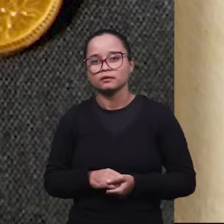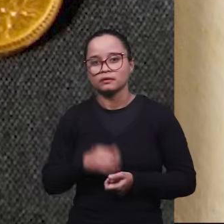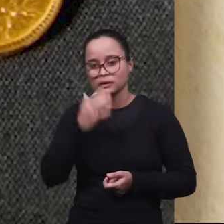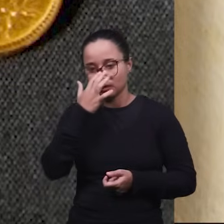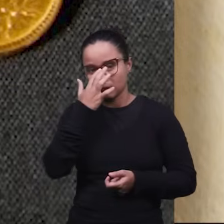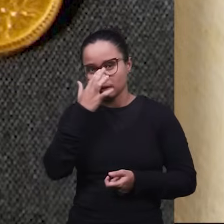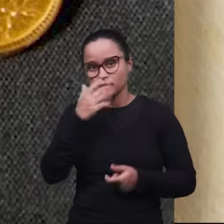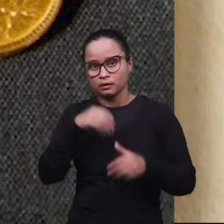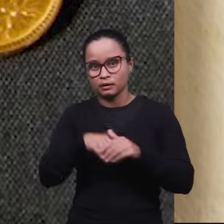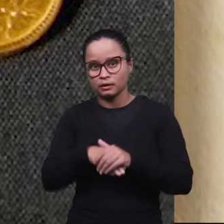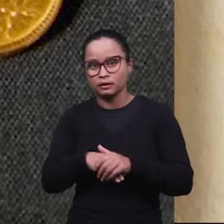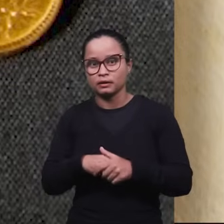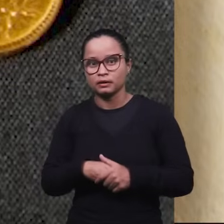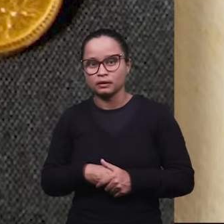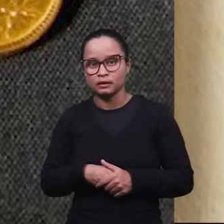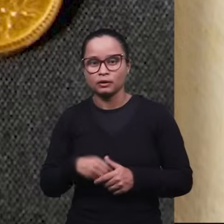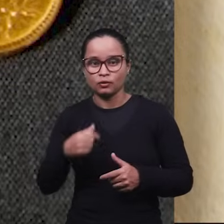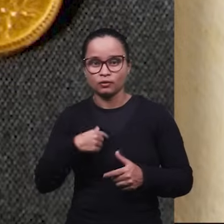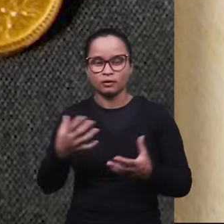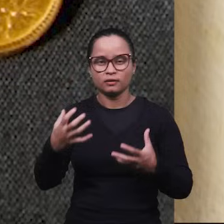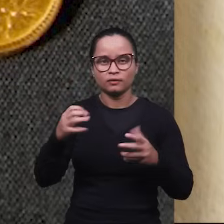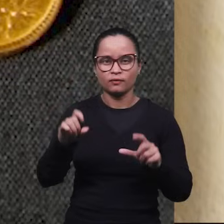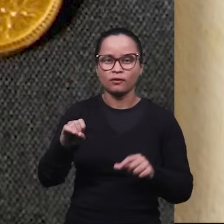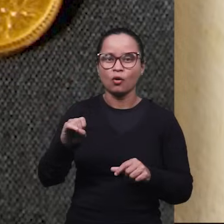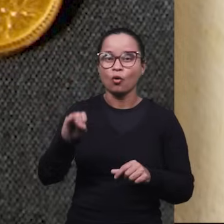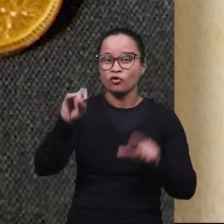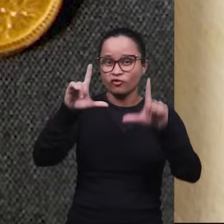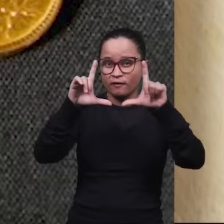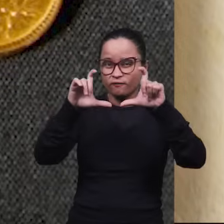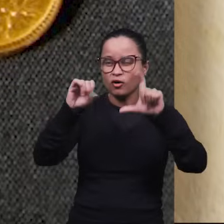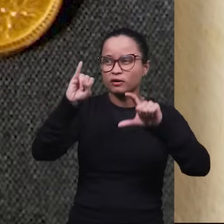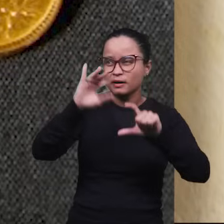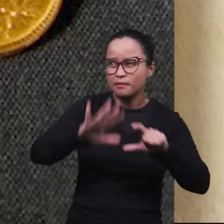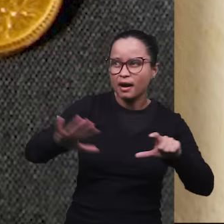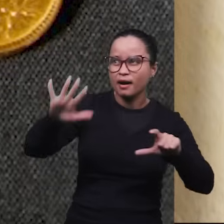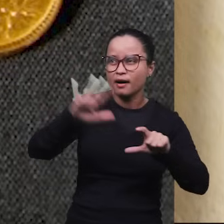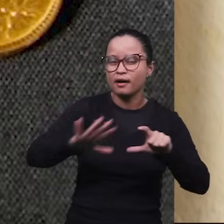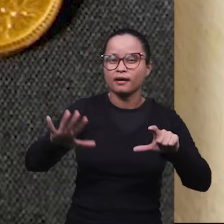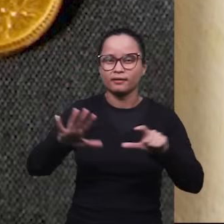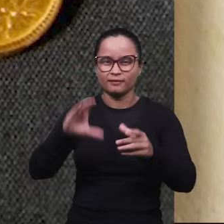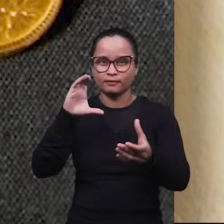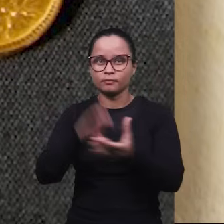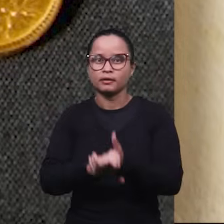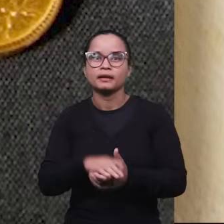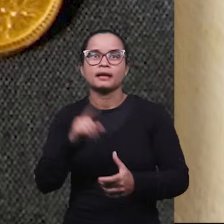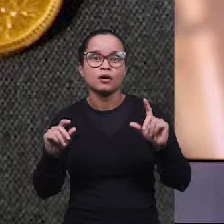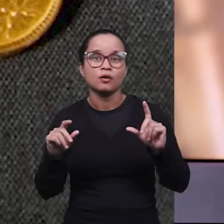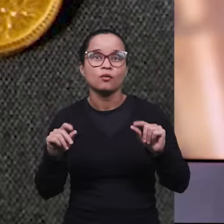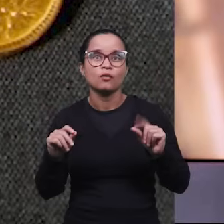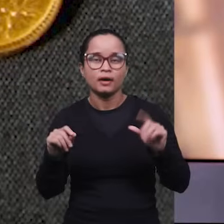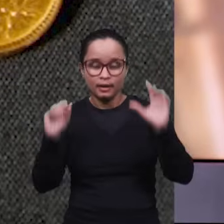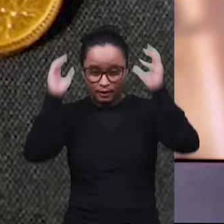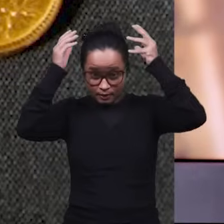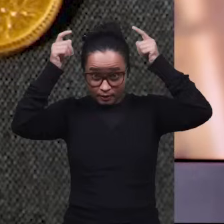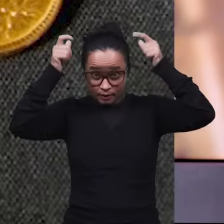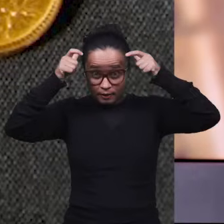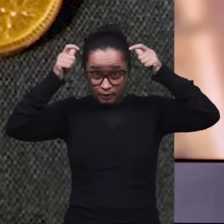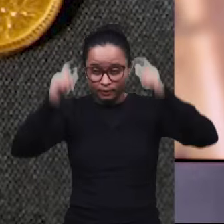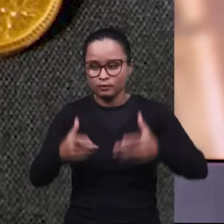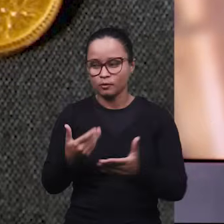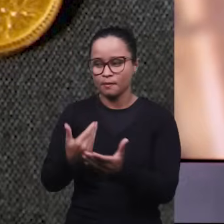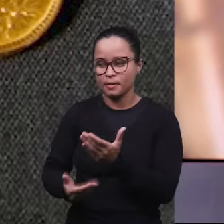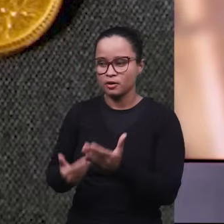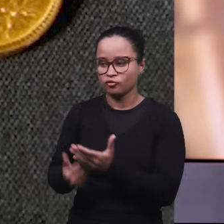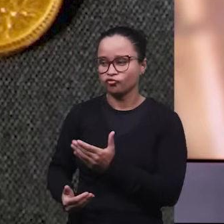guardam ali sua foto de casamento, hoje tem fotos, Elas guardavam aquela tiara. Quando perdia uma, como